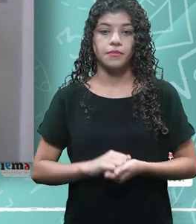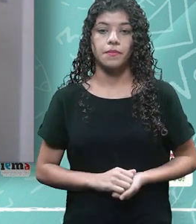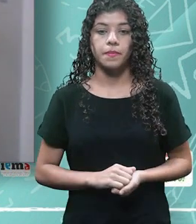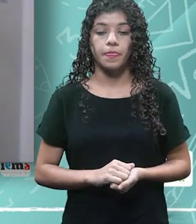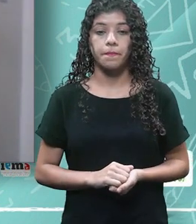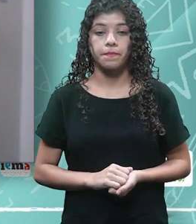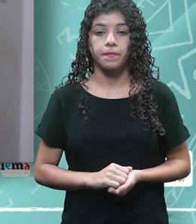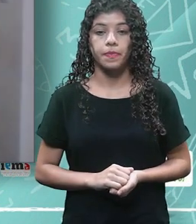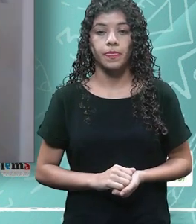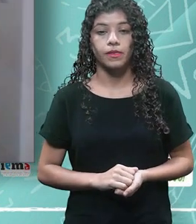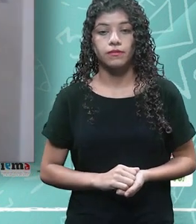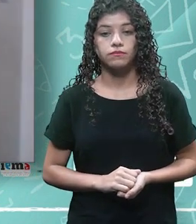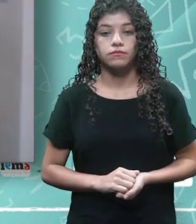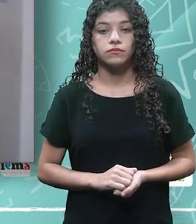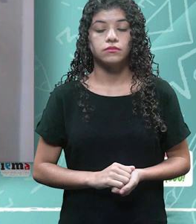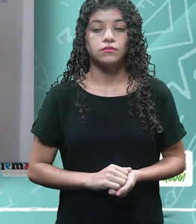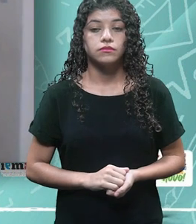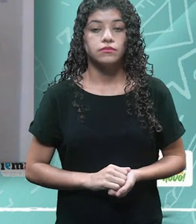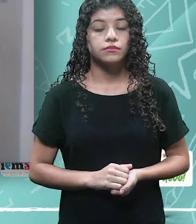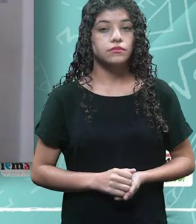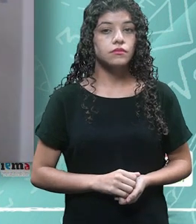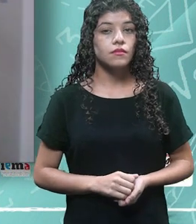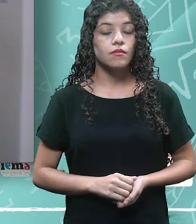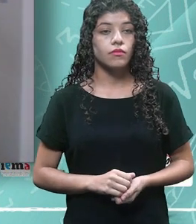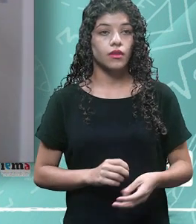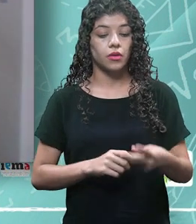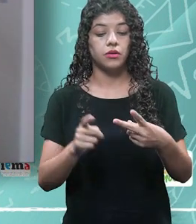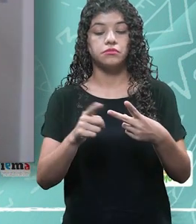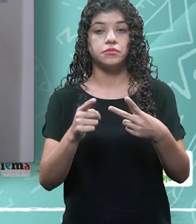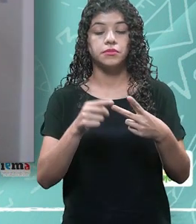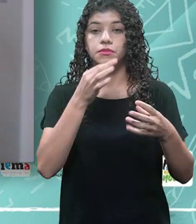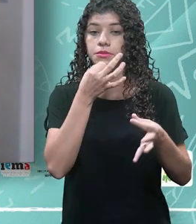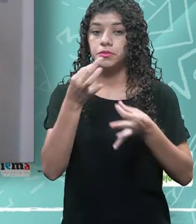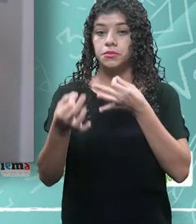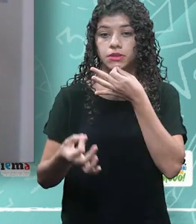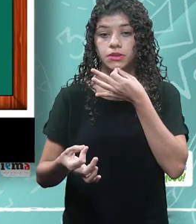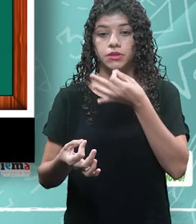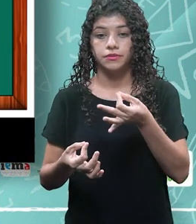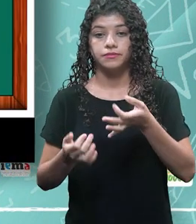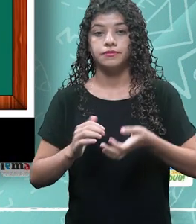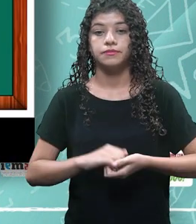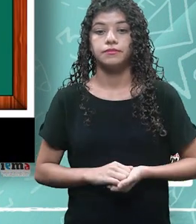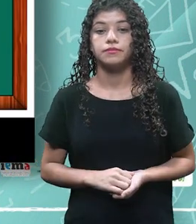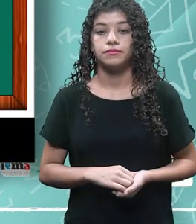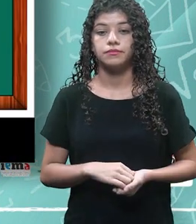tudo bem então leia mais uma vez o mesmo texto segunda dica muito importante para